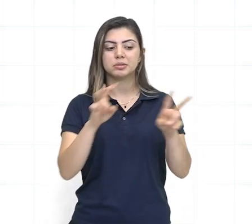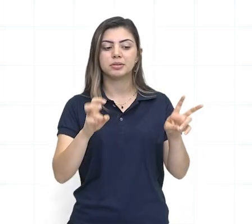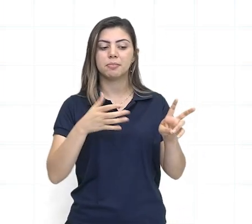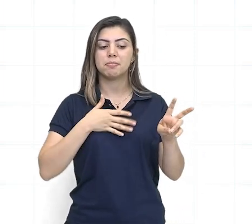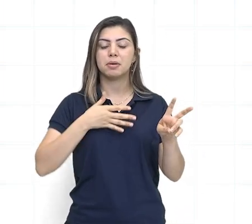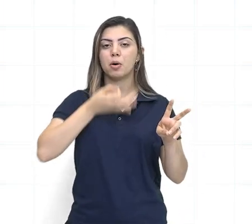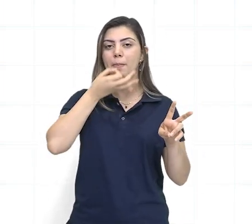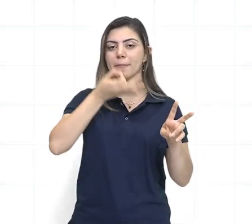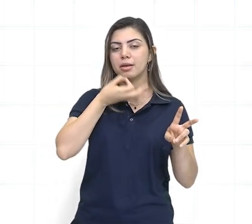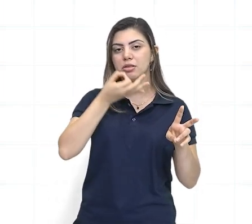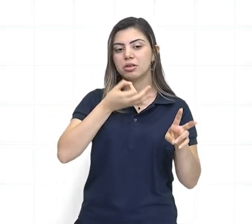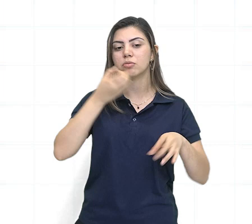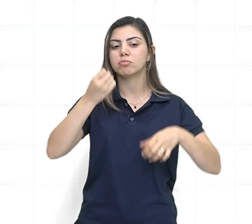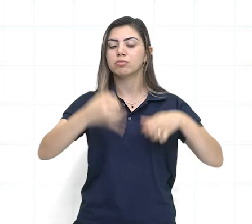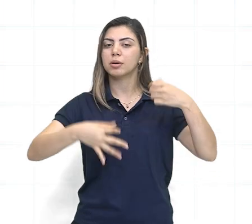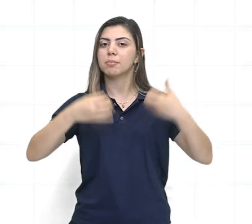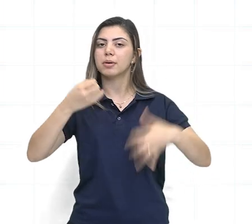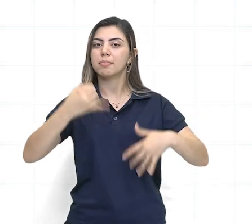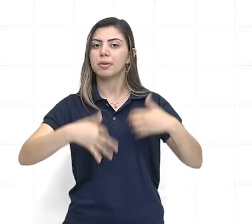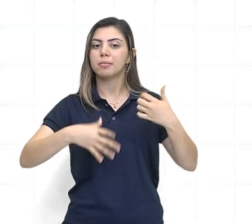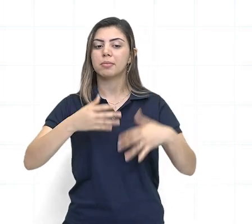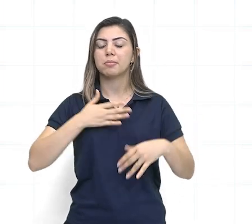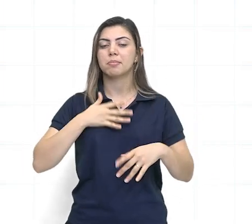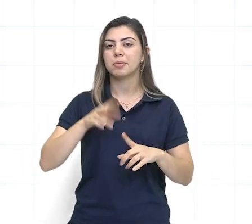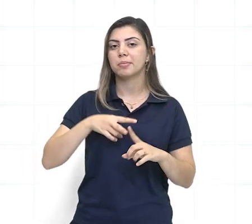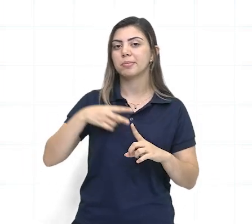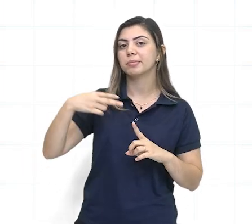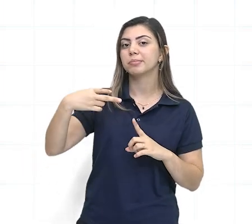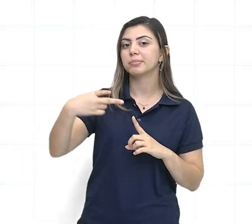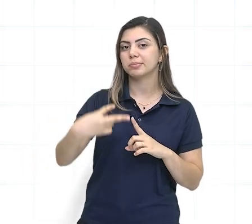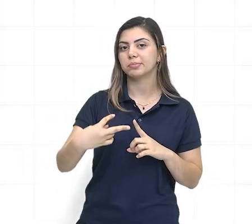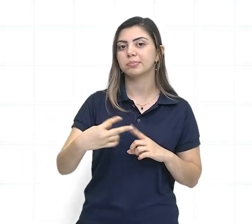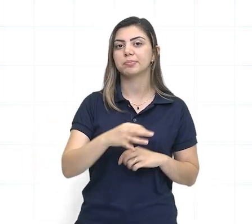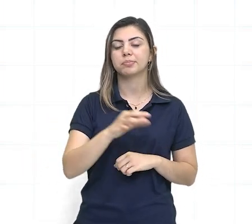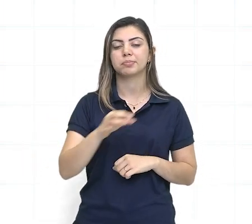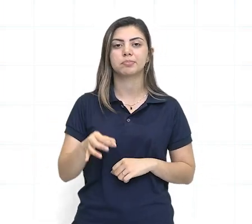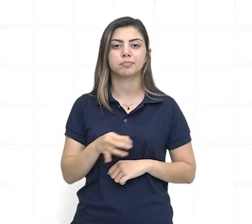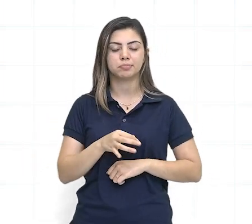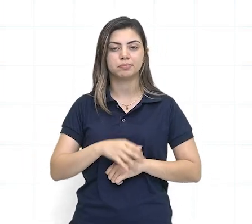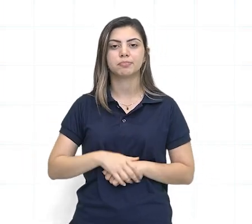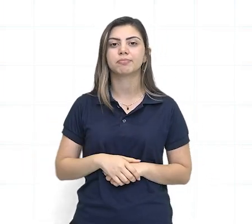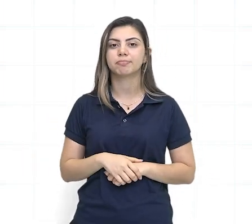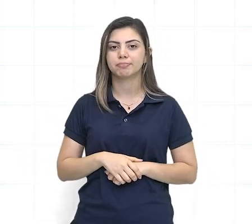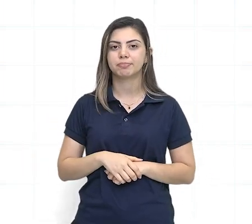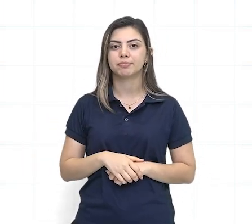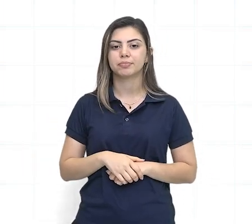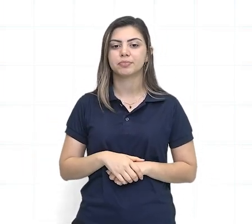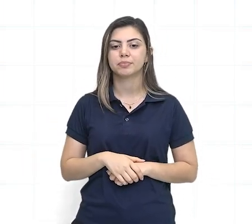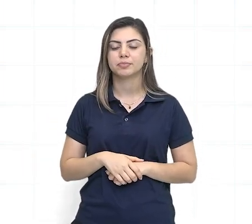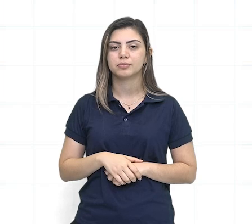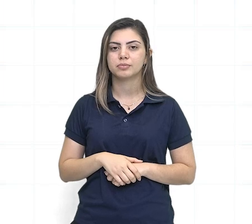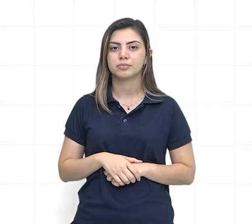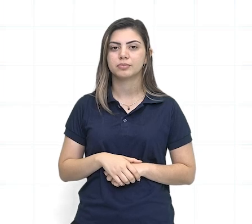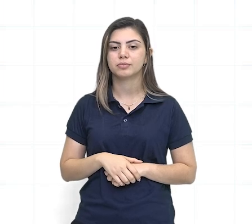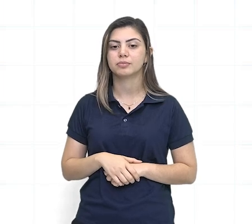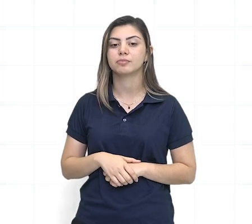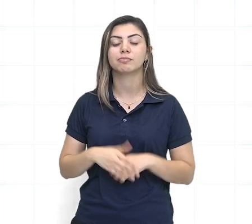a ideia, dando seu ponto de vista, né, fazendo os